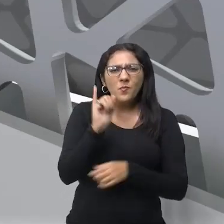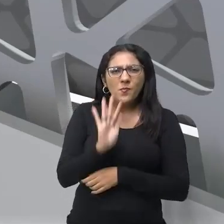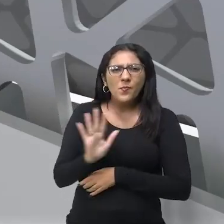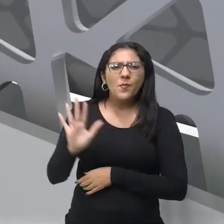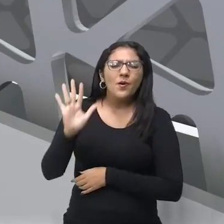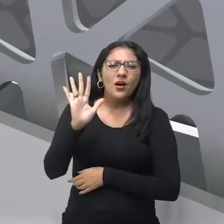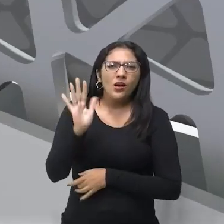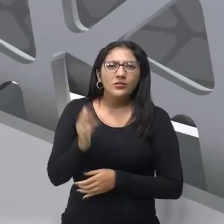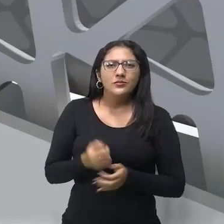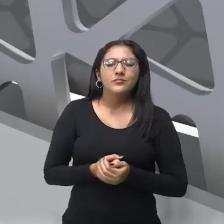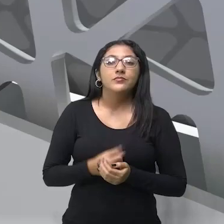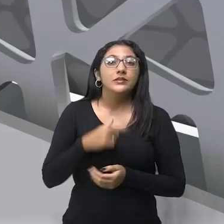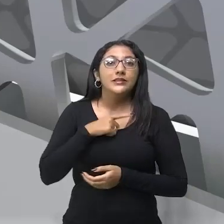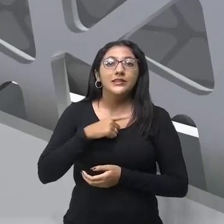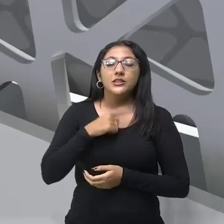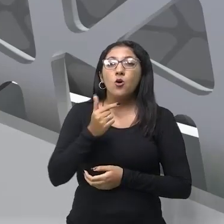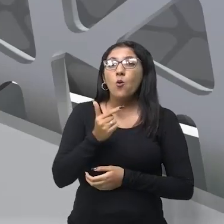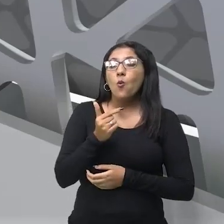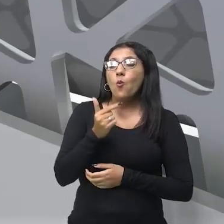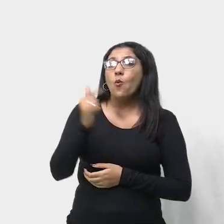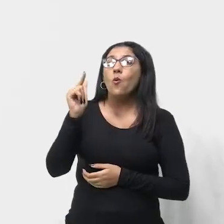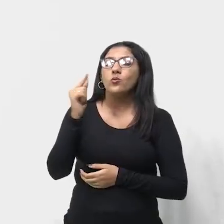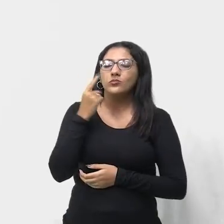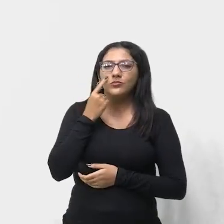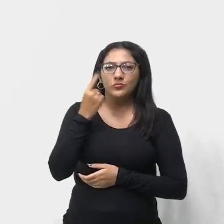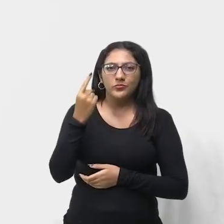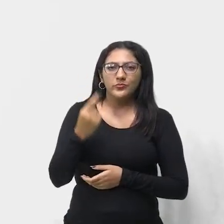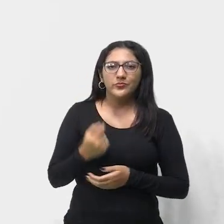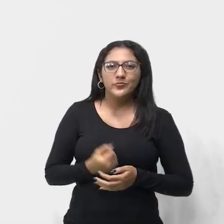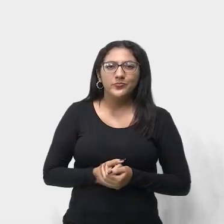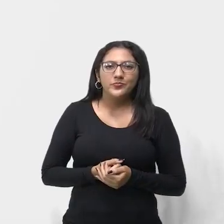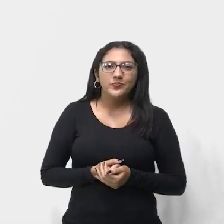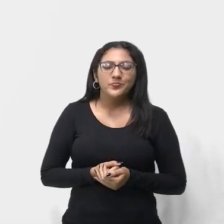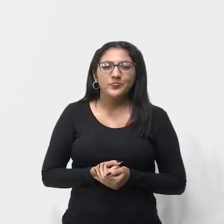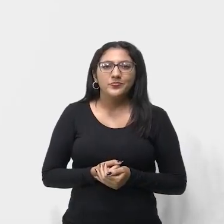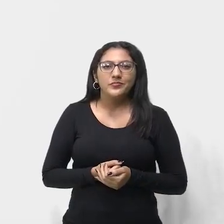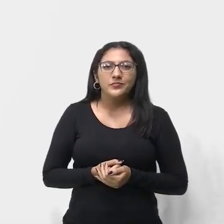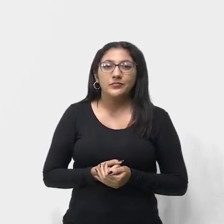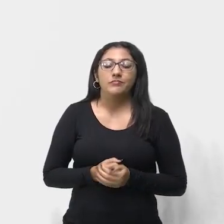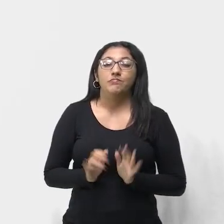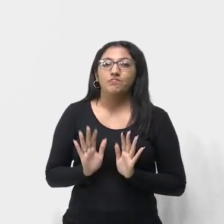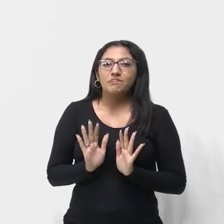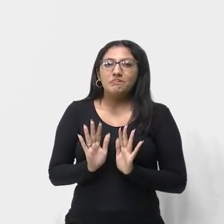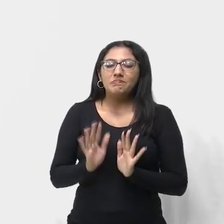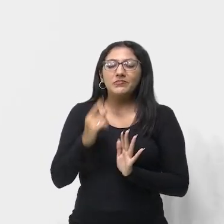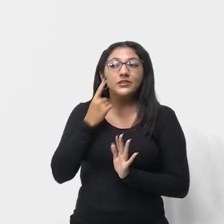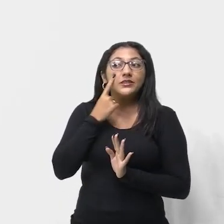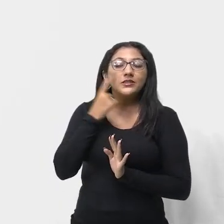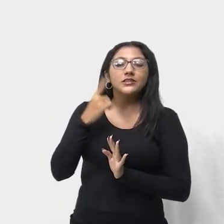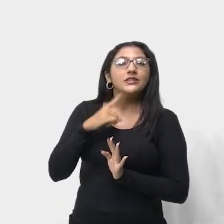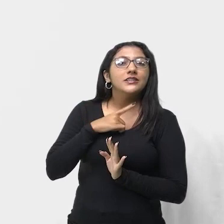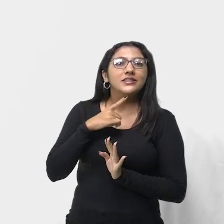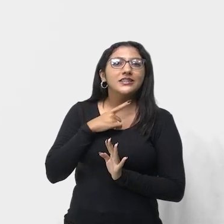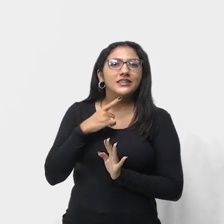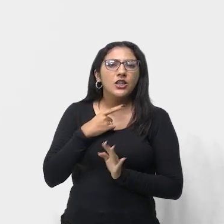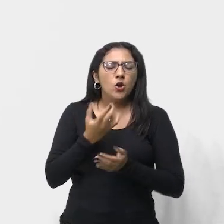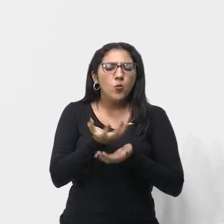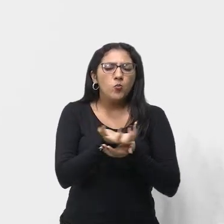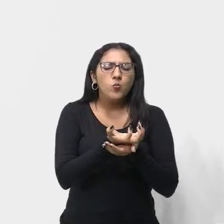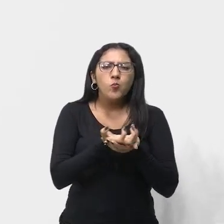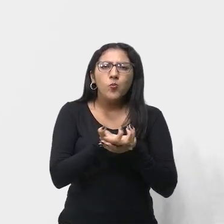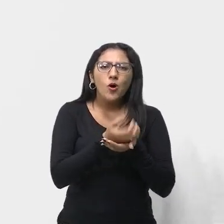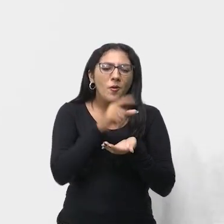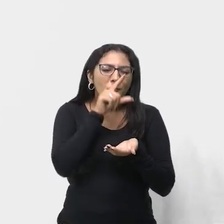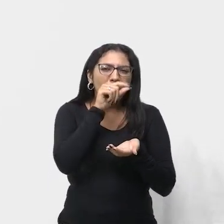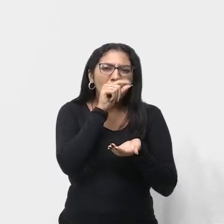imagem, temos uma outra imagem. Vamos a ela? Opa! Temos um ninho de